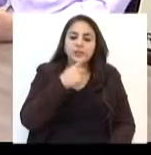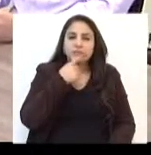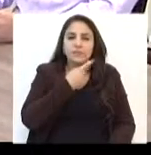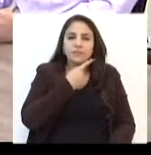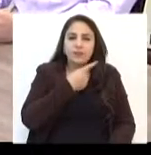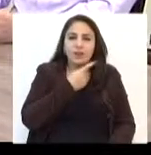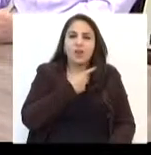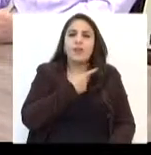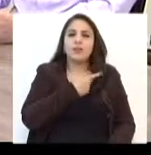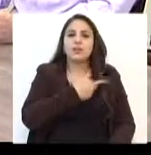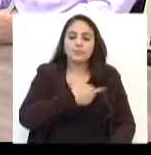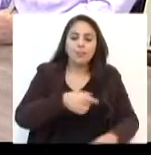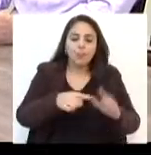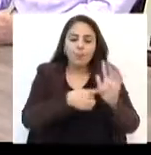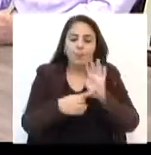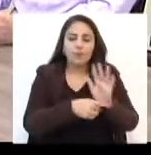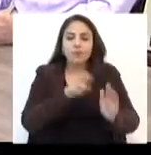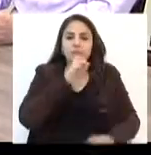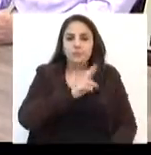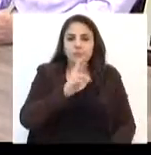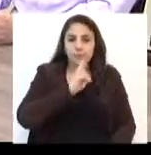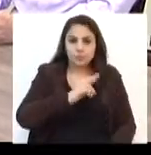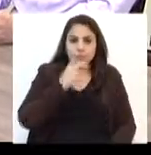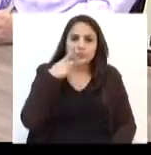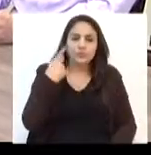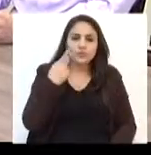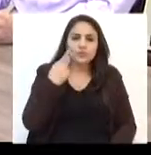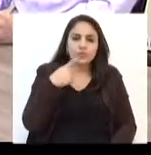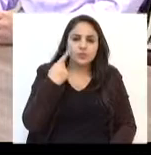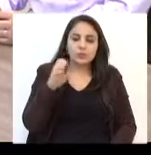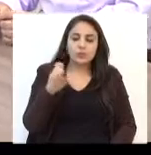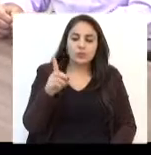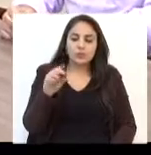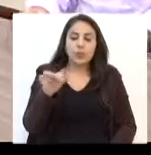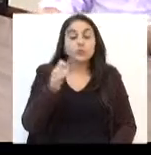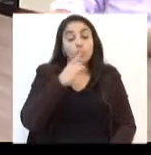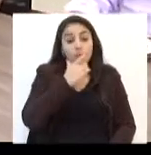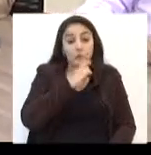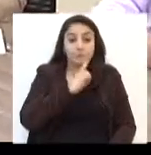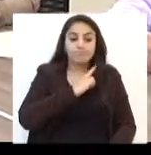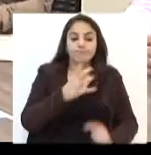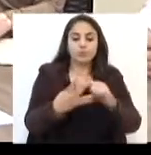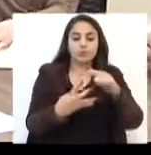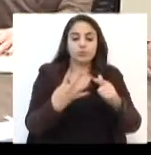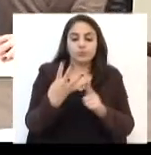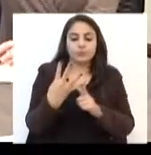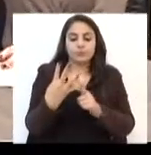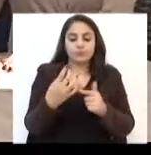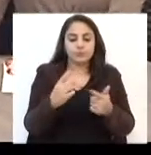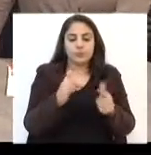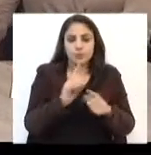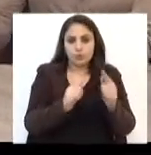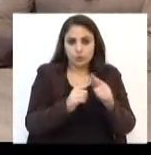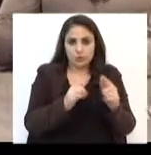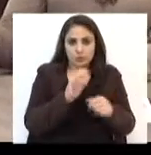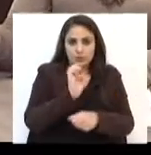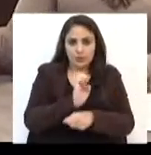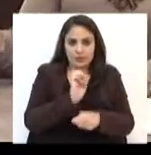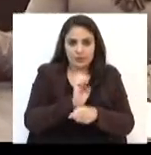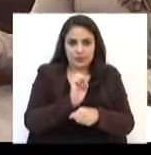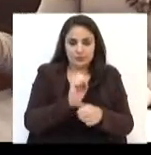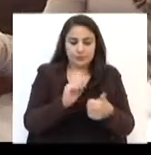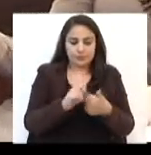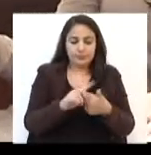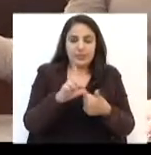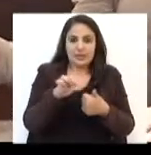desta exposição e desta resposta do vereador Eduardo? Olha, existe 4 tipos de Estado, né? Existe o